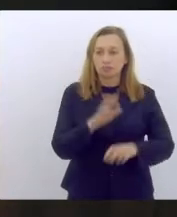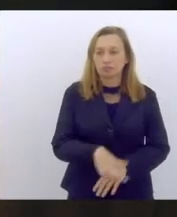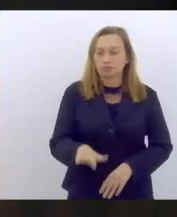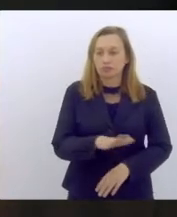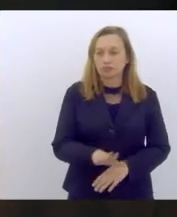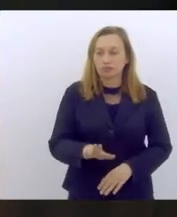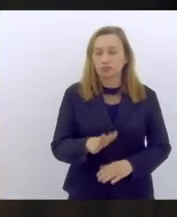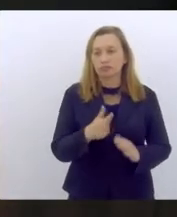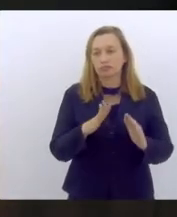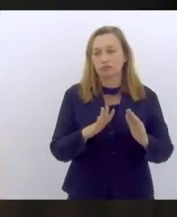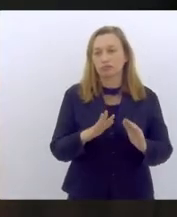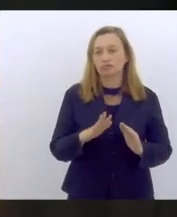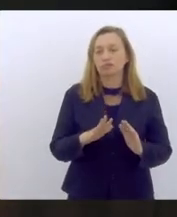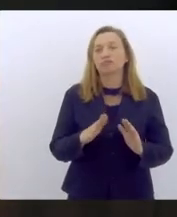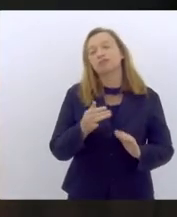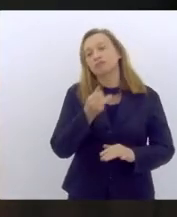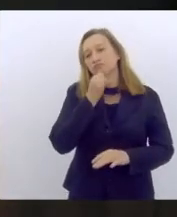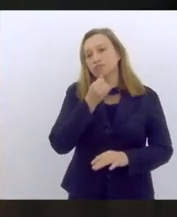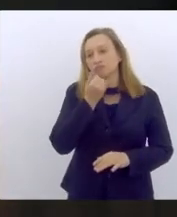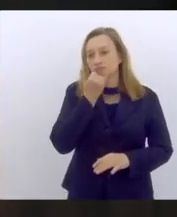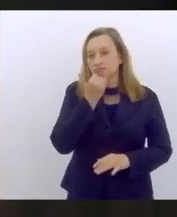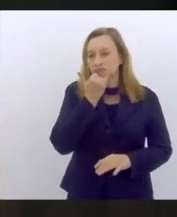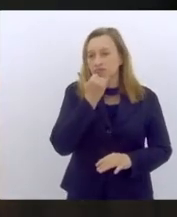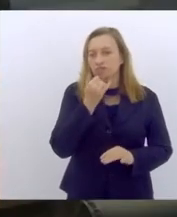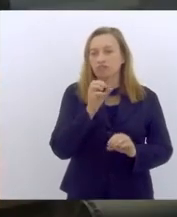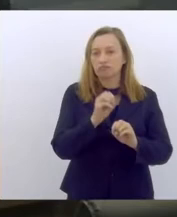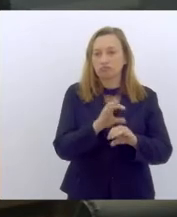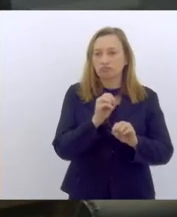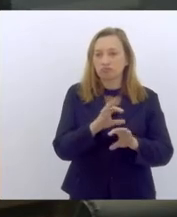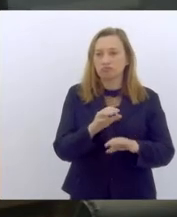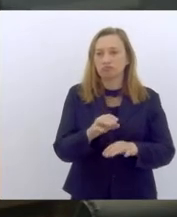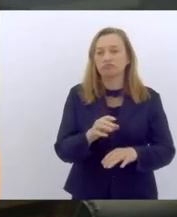perdão pela comissão de educação Deputado Flávio